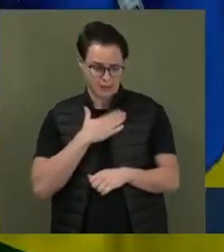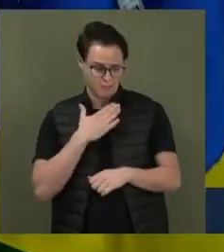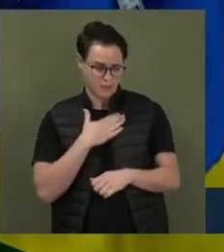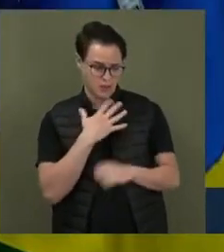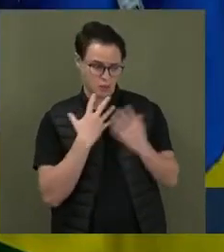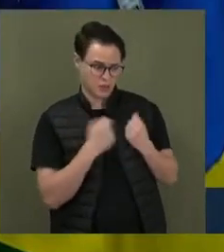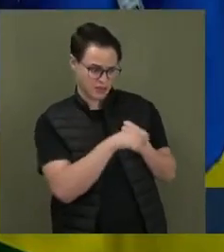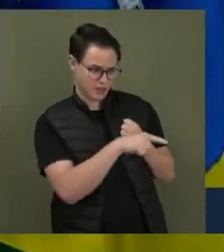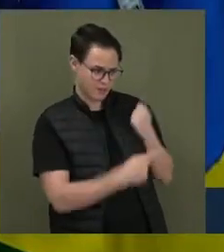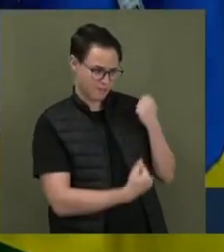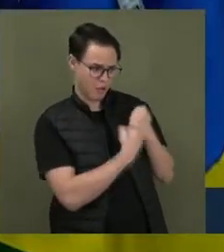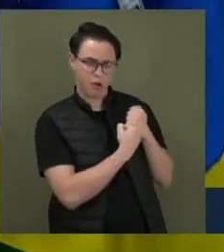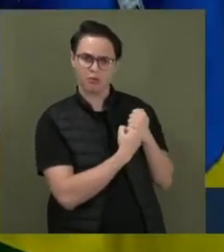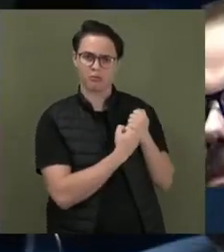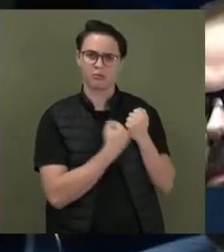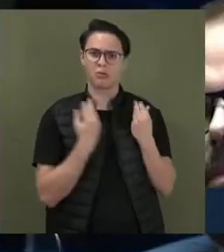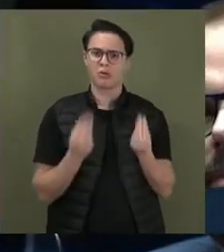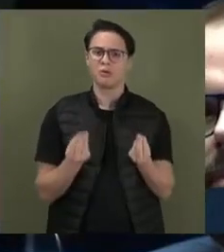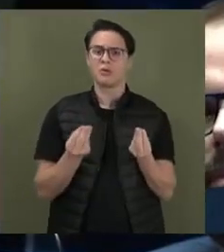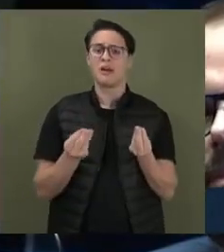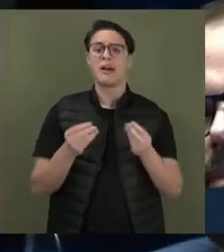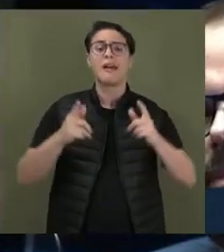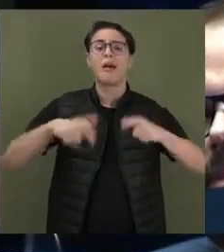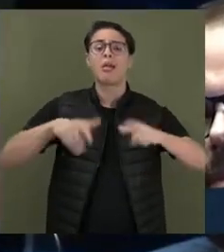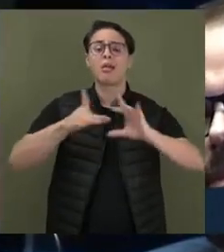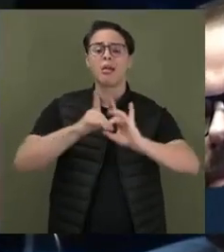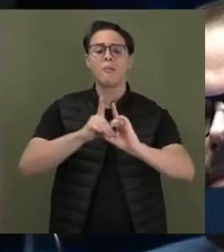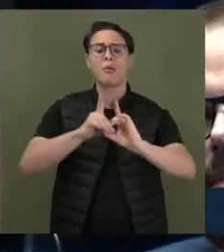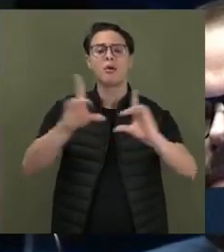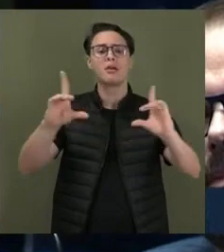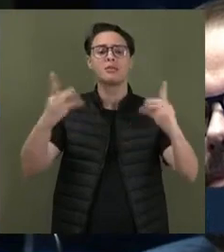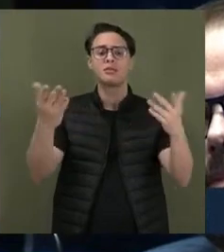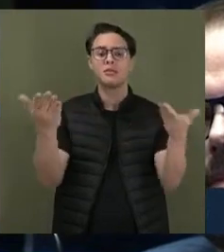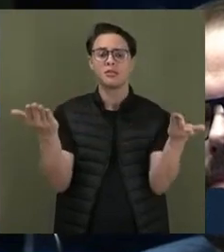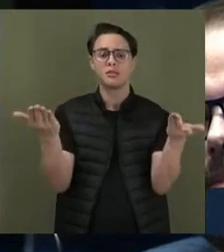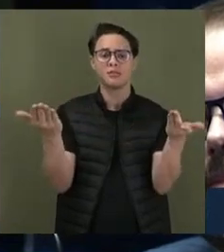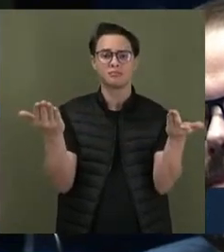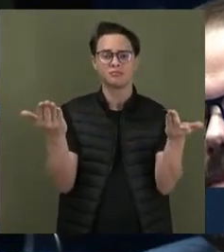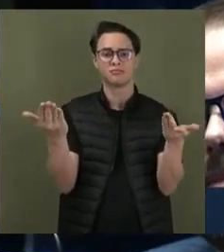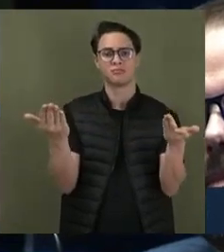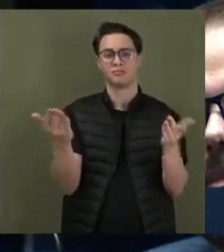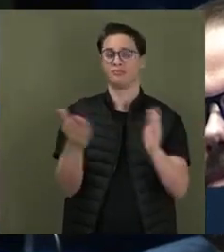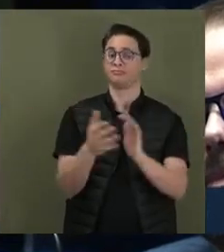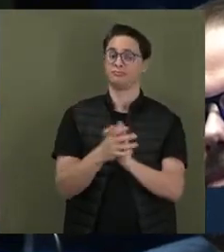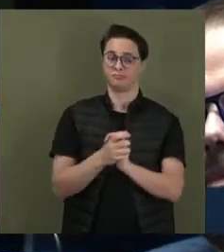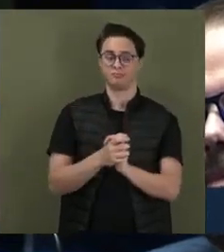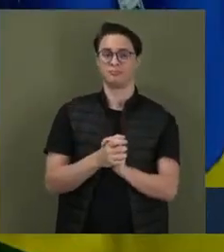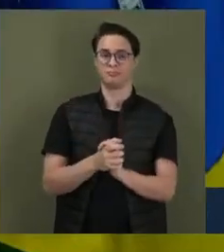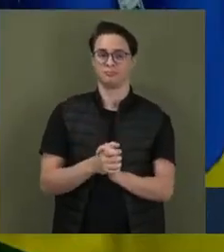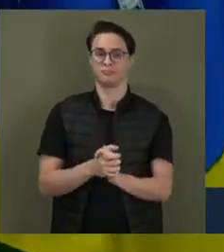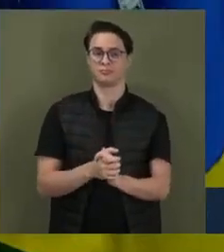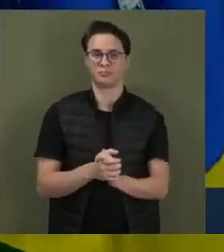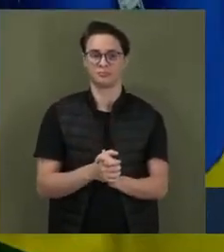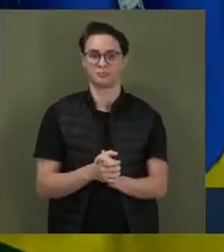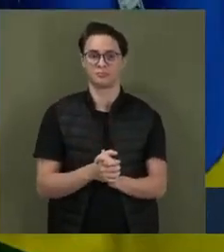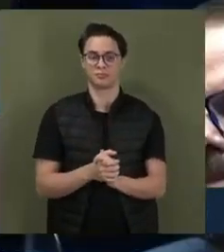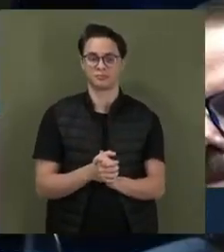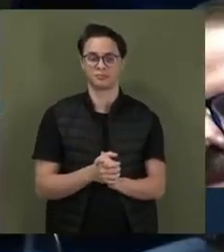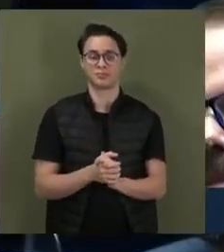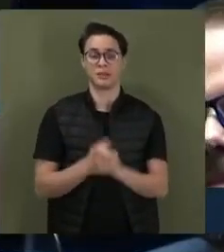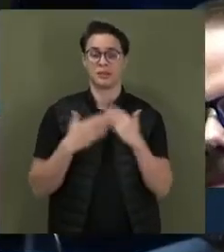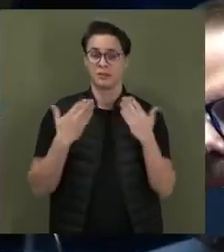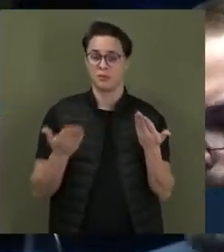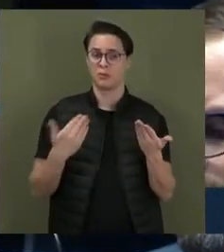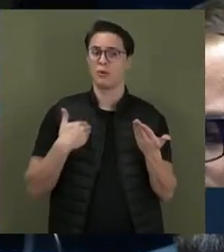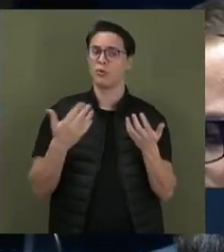É a democracia relativa, senador. Seria impensável se não fosse a realidade. É a democracia relativa. Então, eu queria